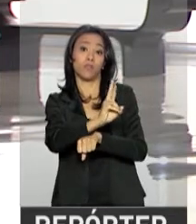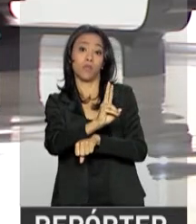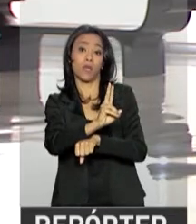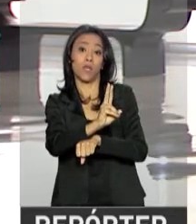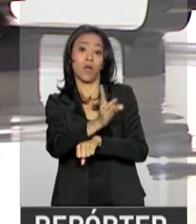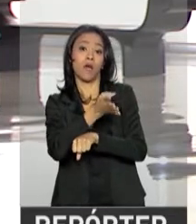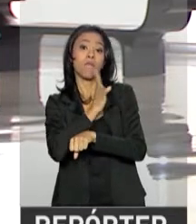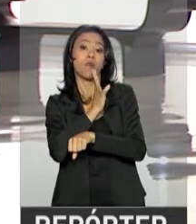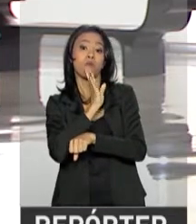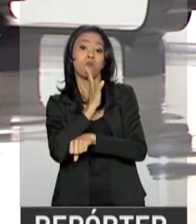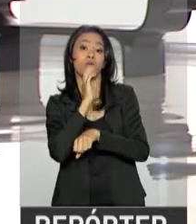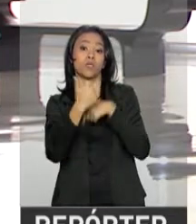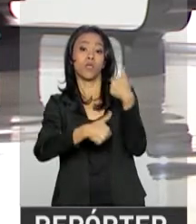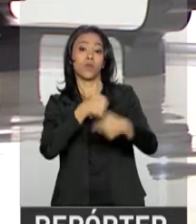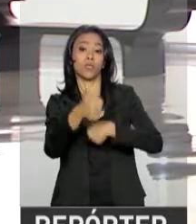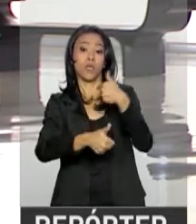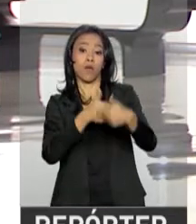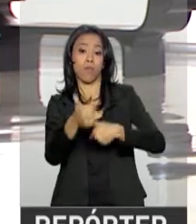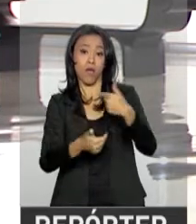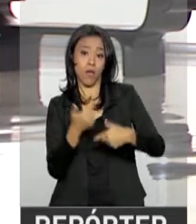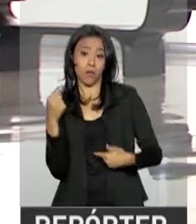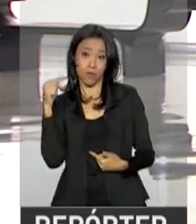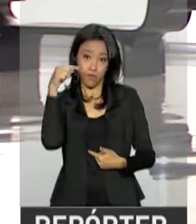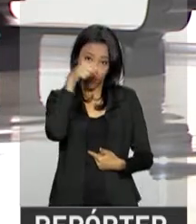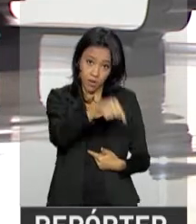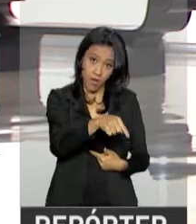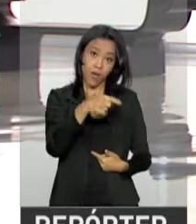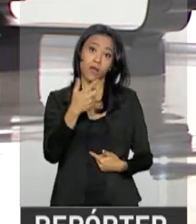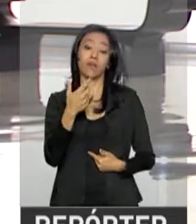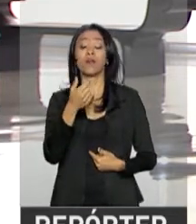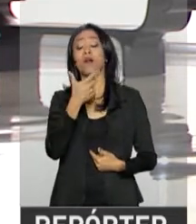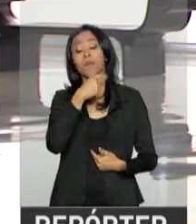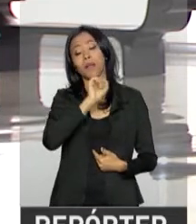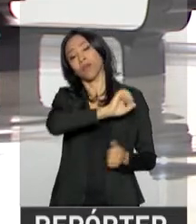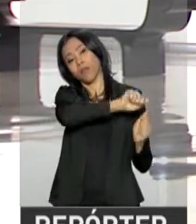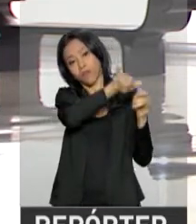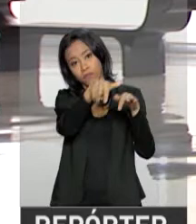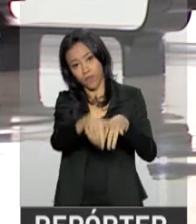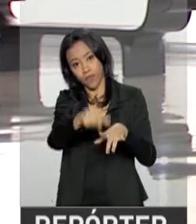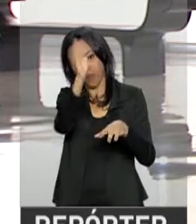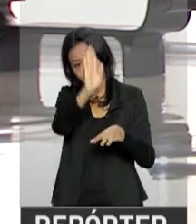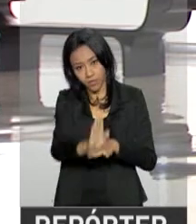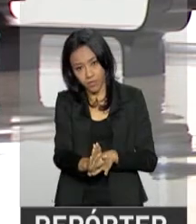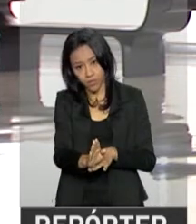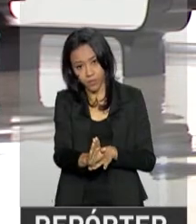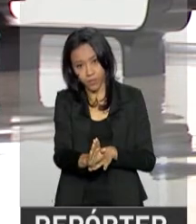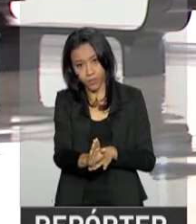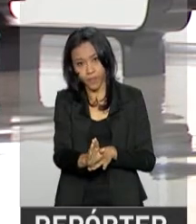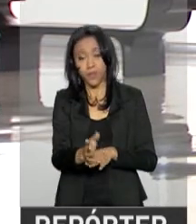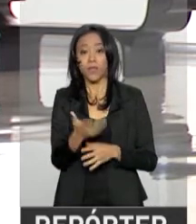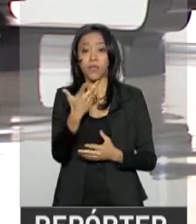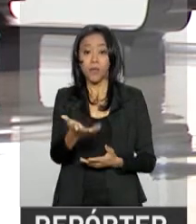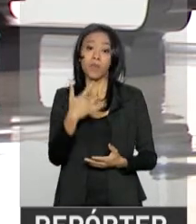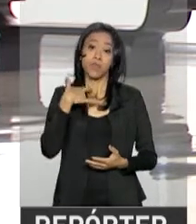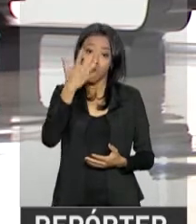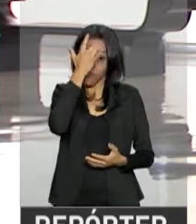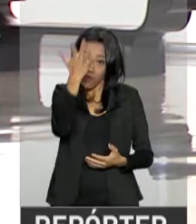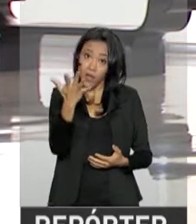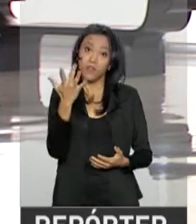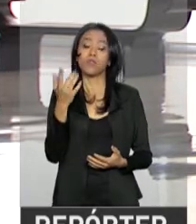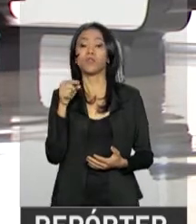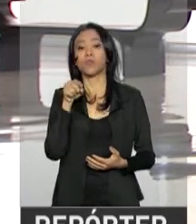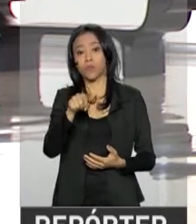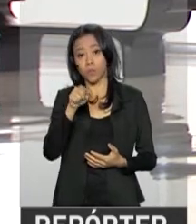humanitário prestado pelo governo brasileiro aos imigrantes venezuelanos e pra facilitar o fluxo